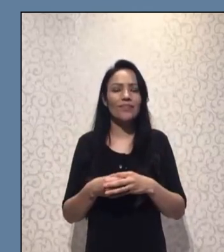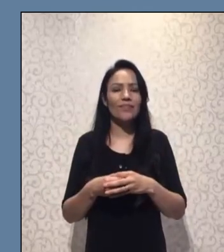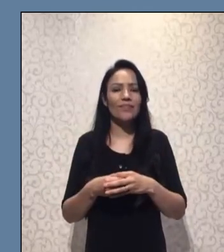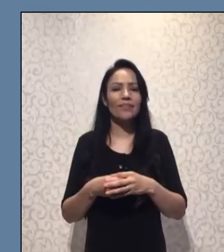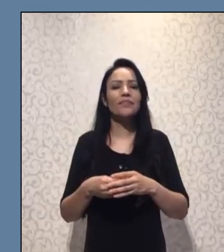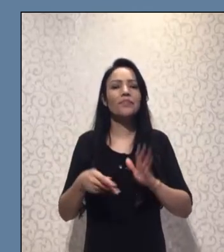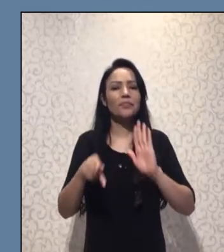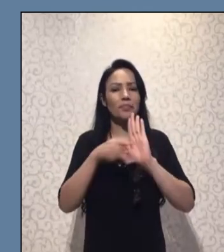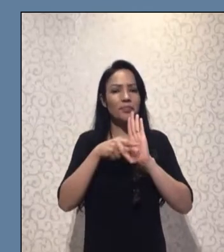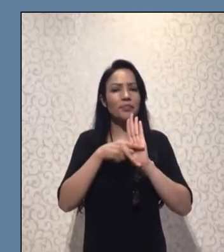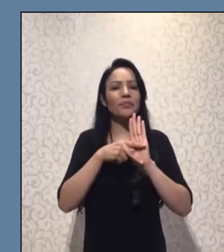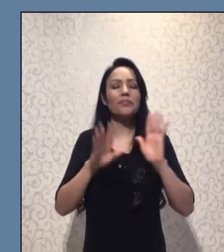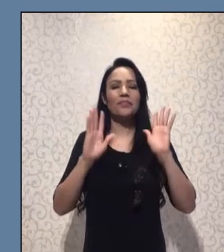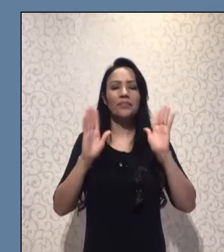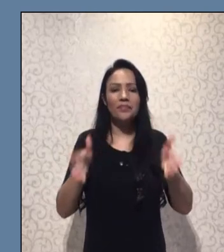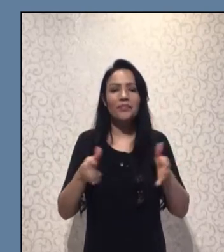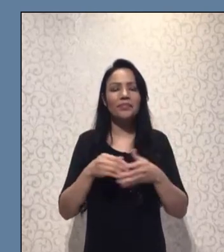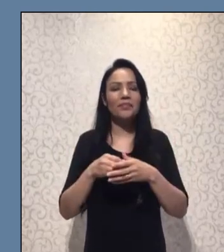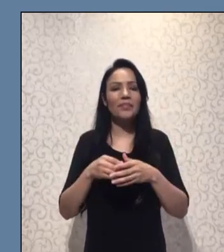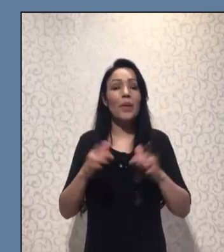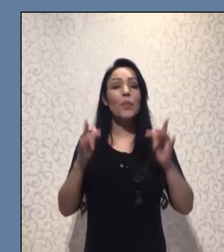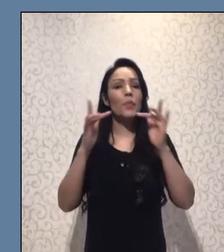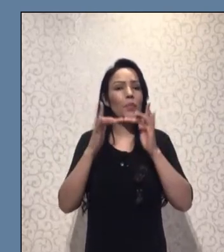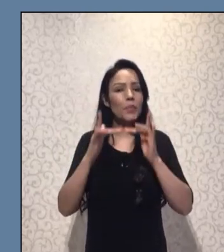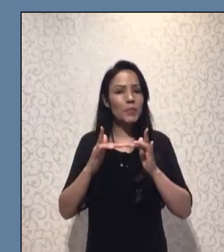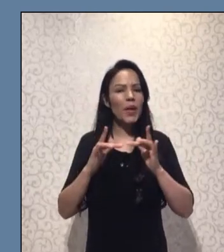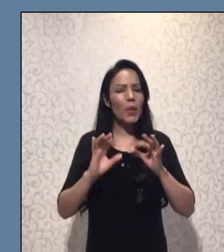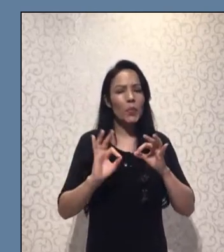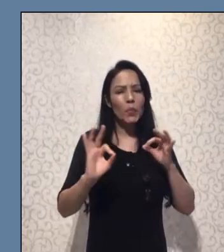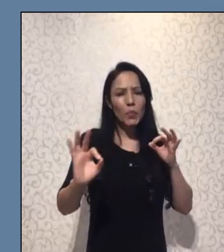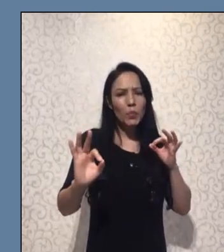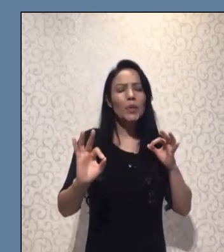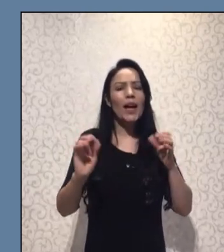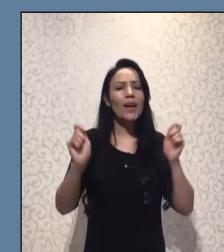propiciando o contato remoto dessa